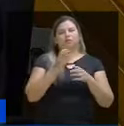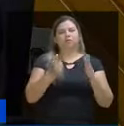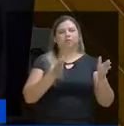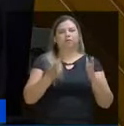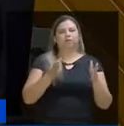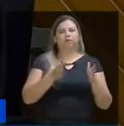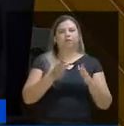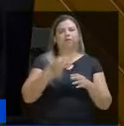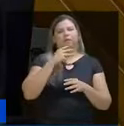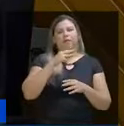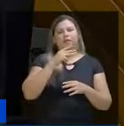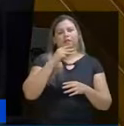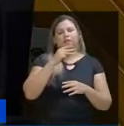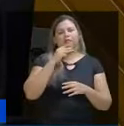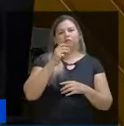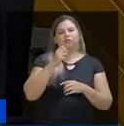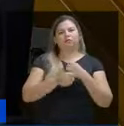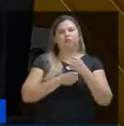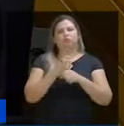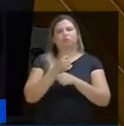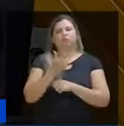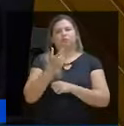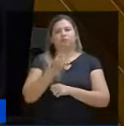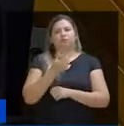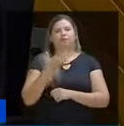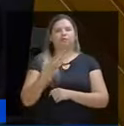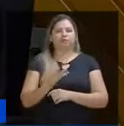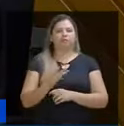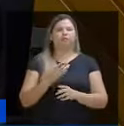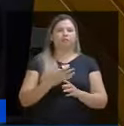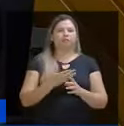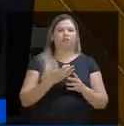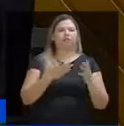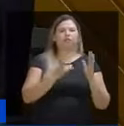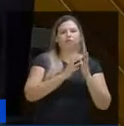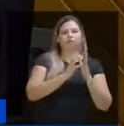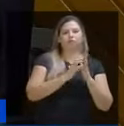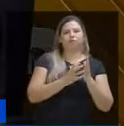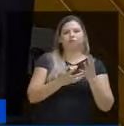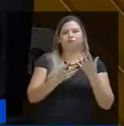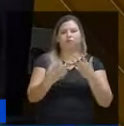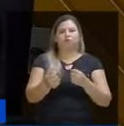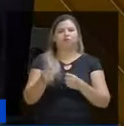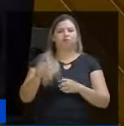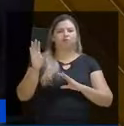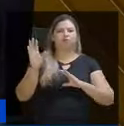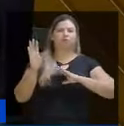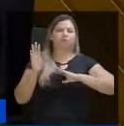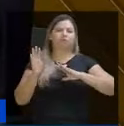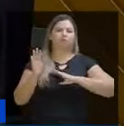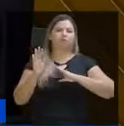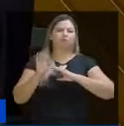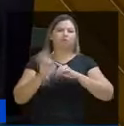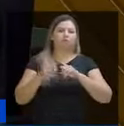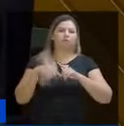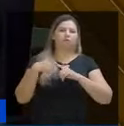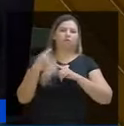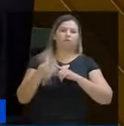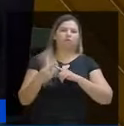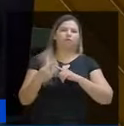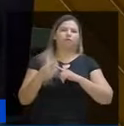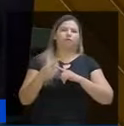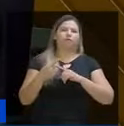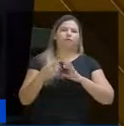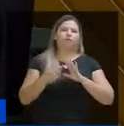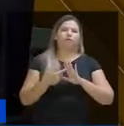2024, deferir o seu registro de candidatura. Contra razões apresentadas pela Promotoria Eleitoral oficiante na 11ª Zona,